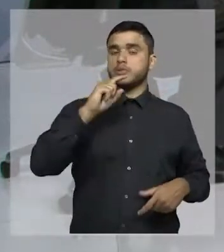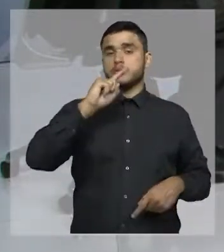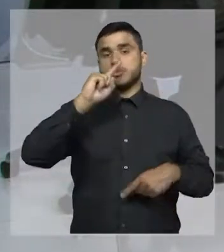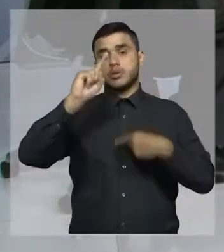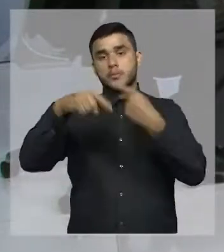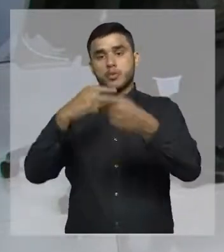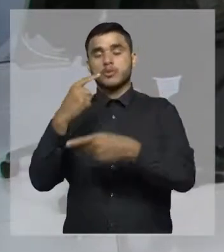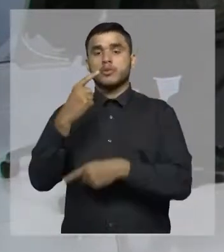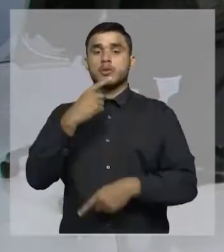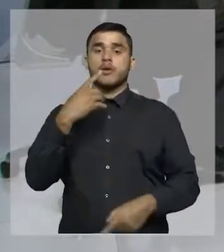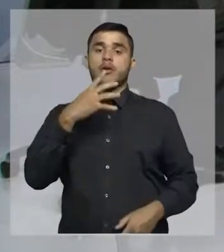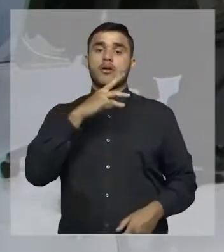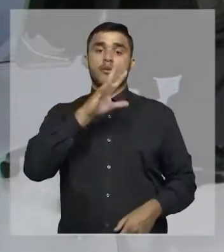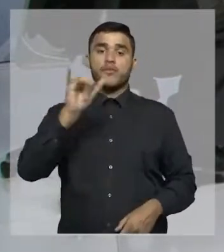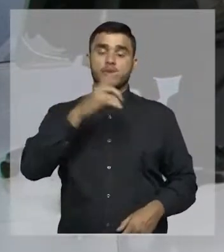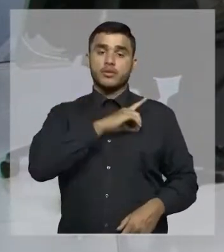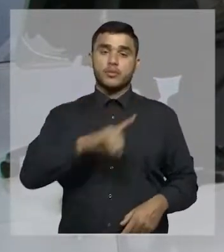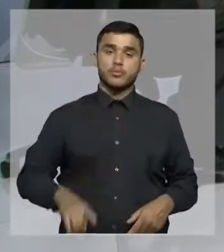Unidos, o parlamento... É parte,